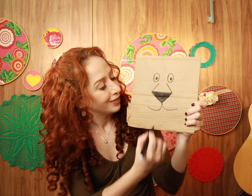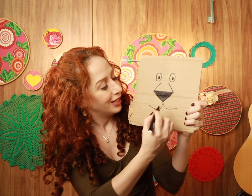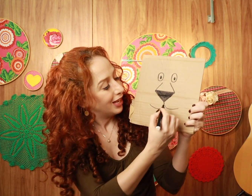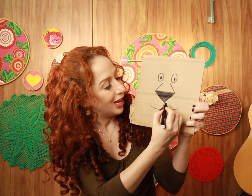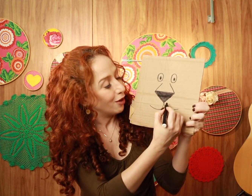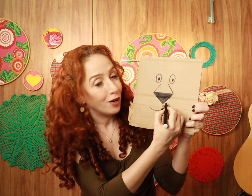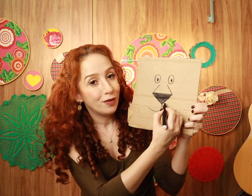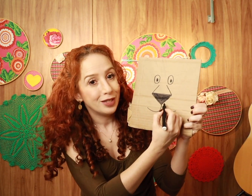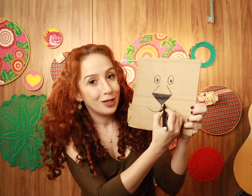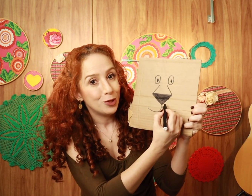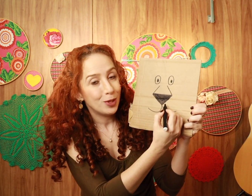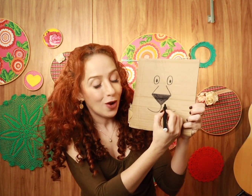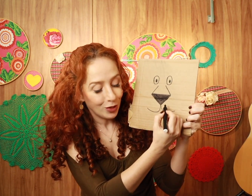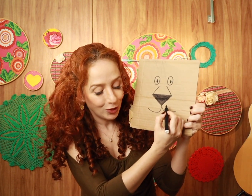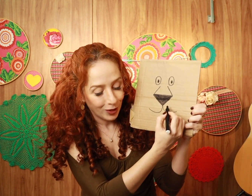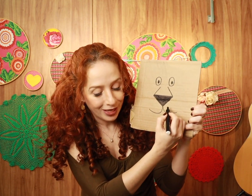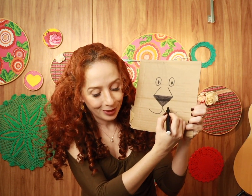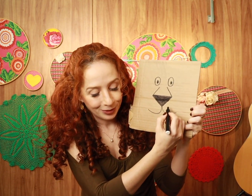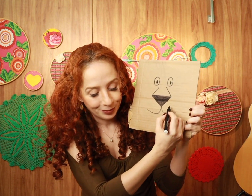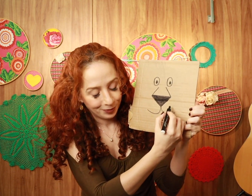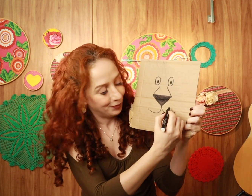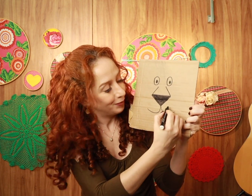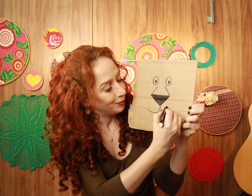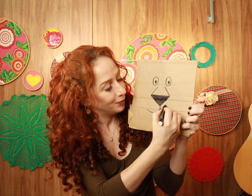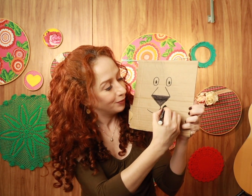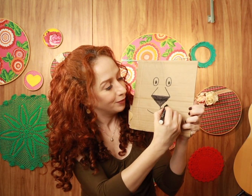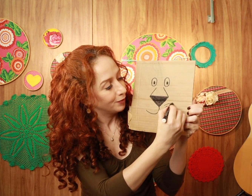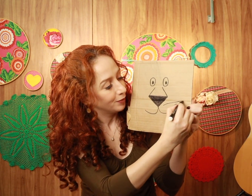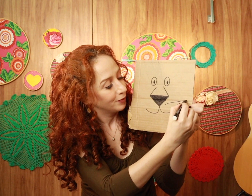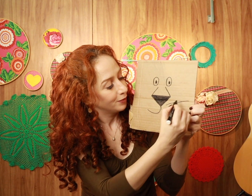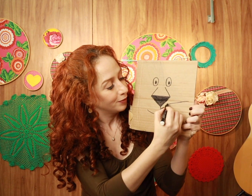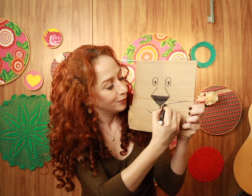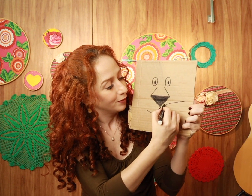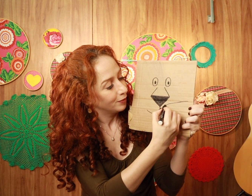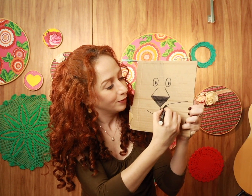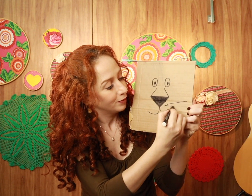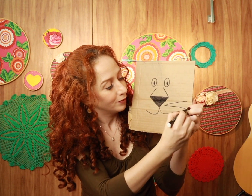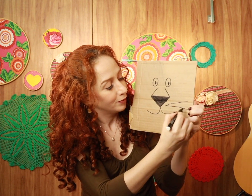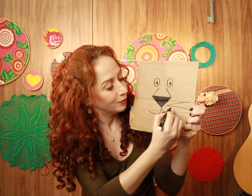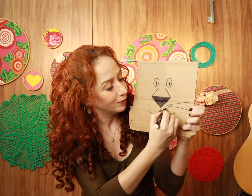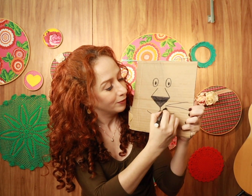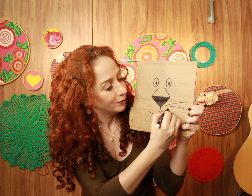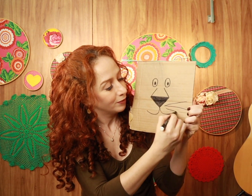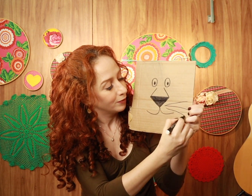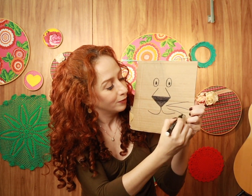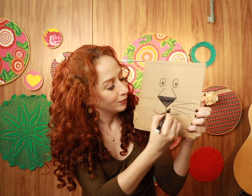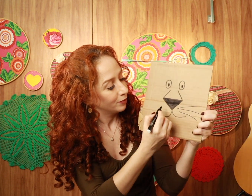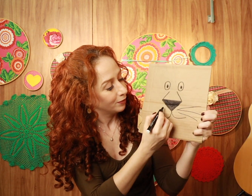Agora eu vou fazer os bigodes do leão.